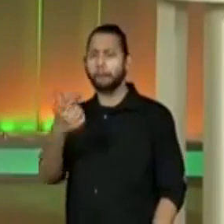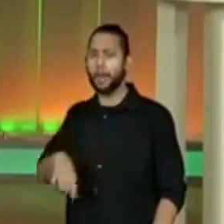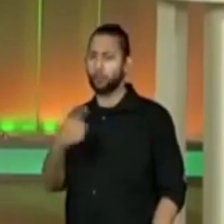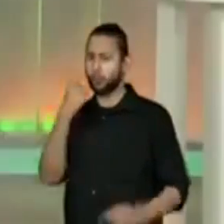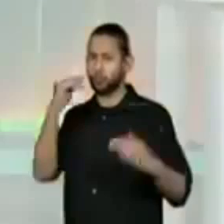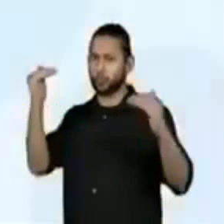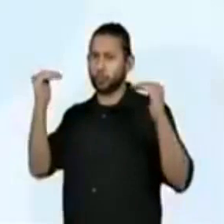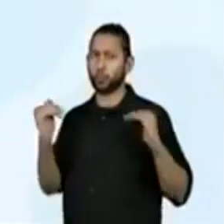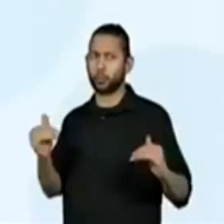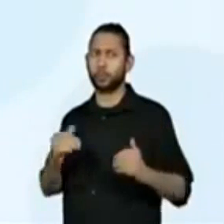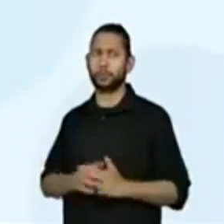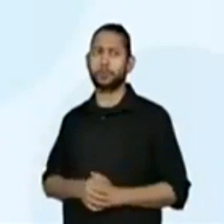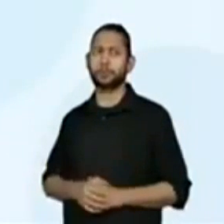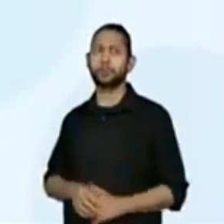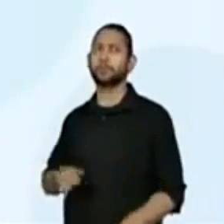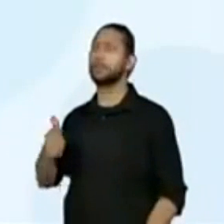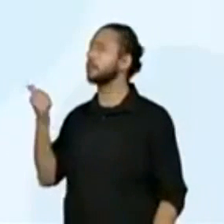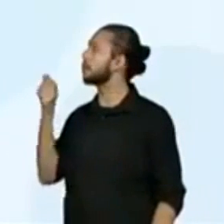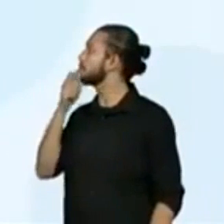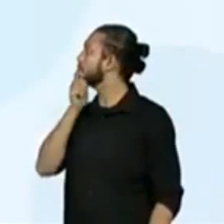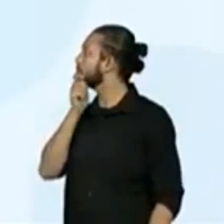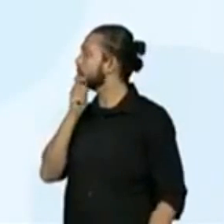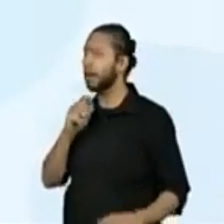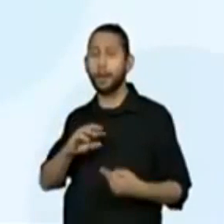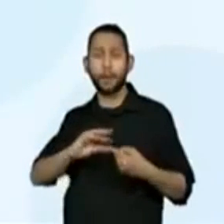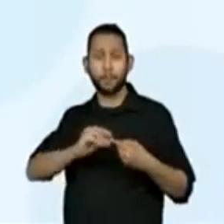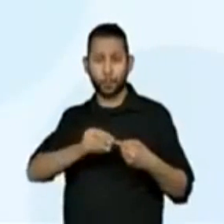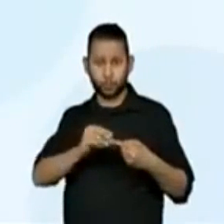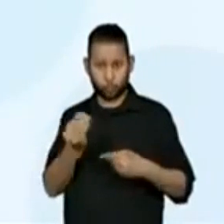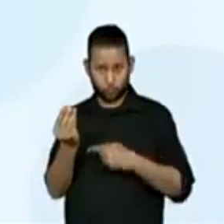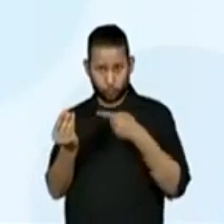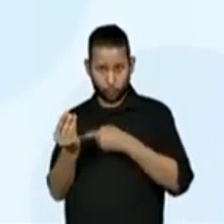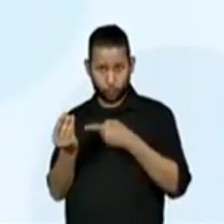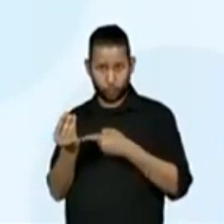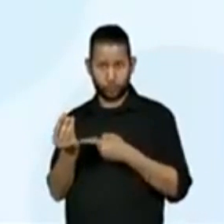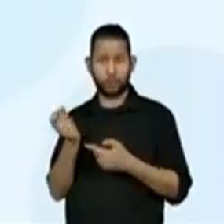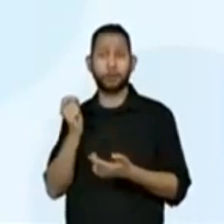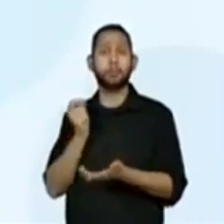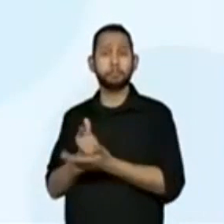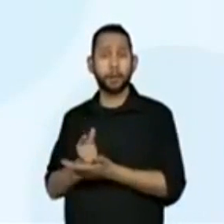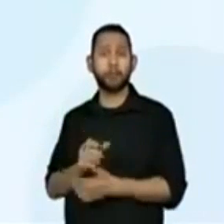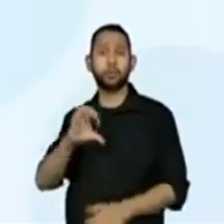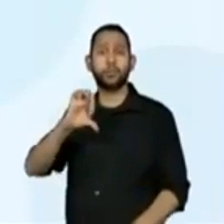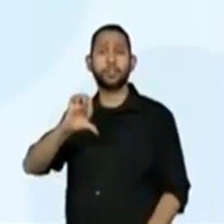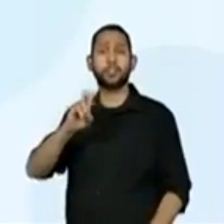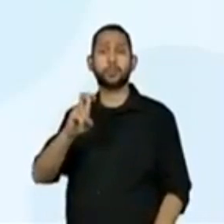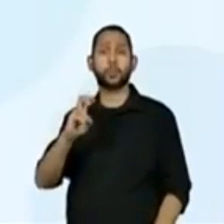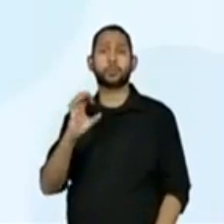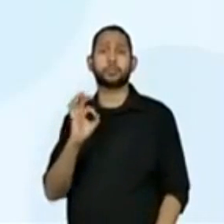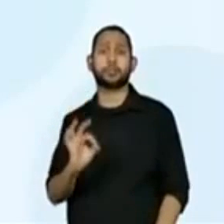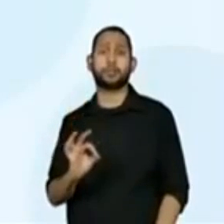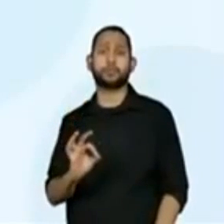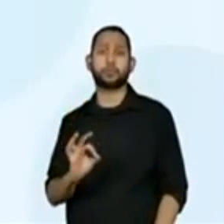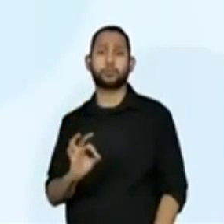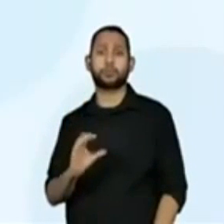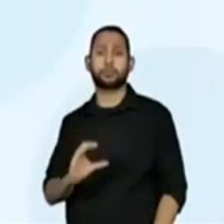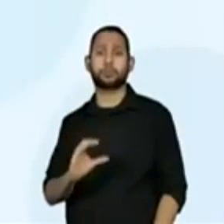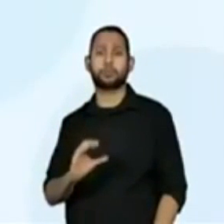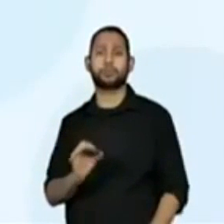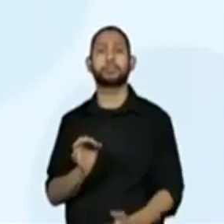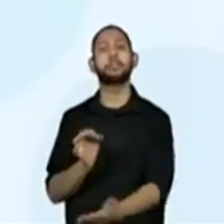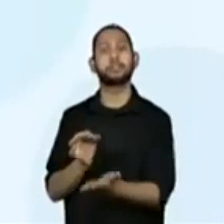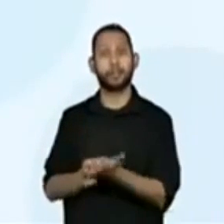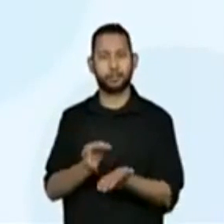uma? E no caso desse aqui, ó, o apontador ele custa 95 centavos ou